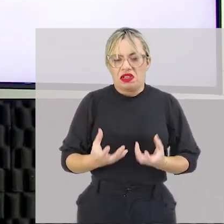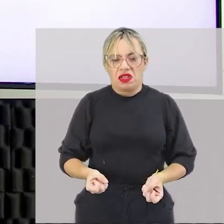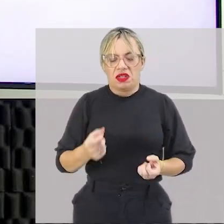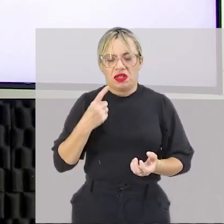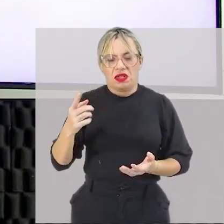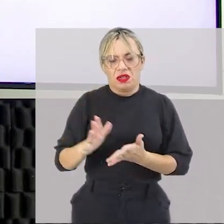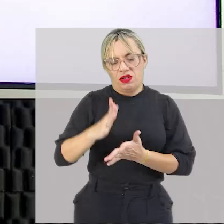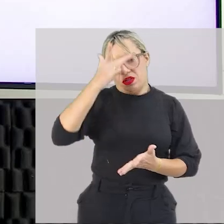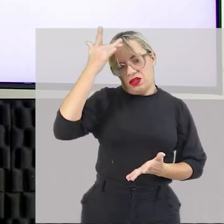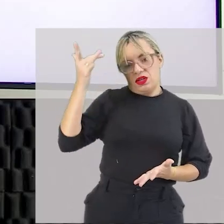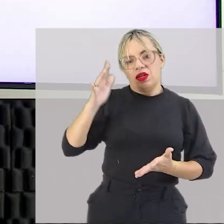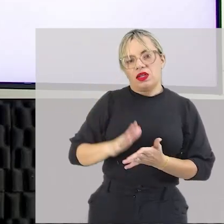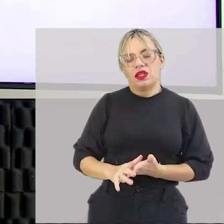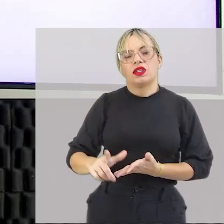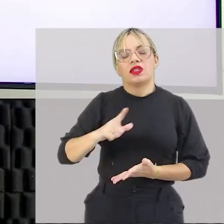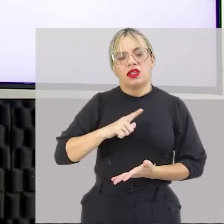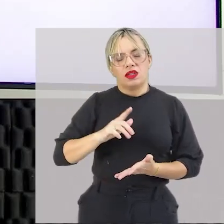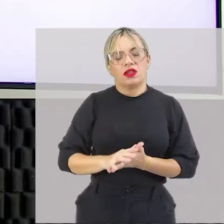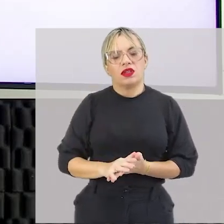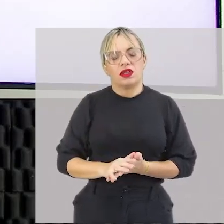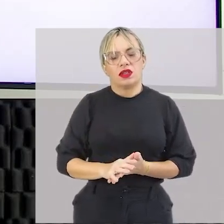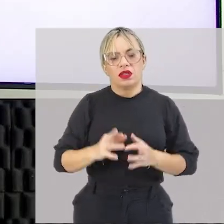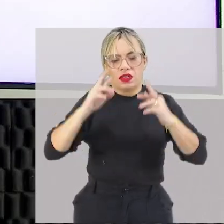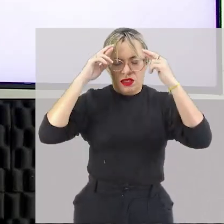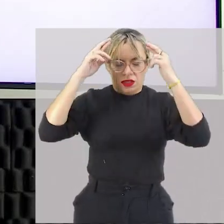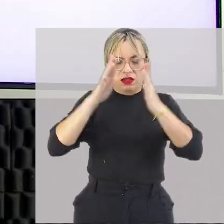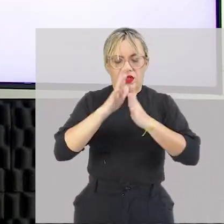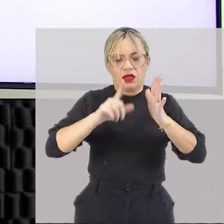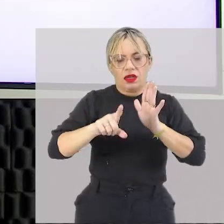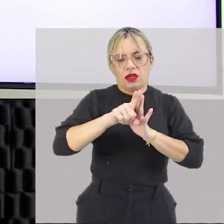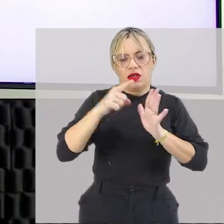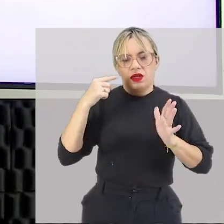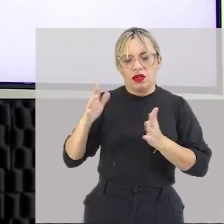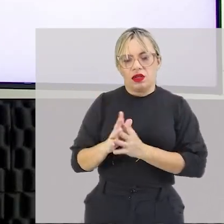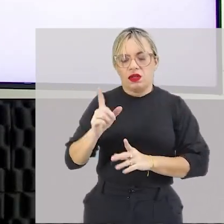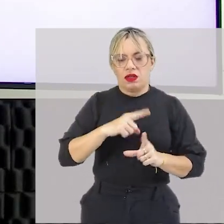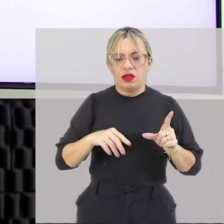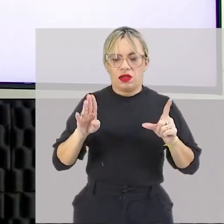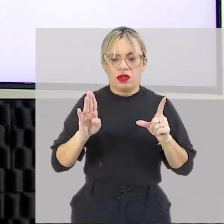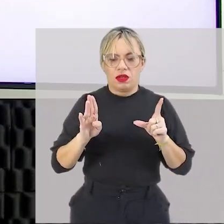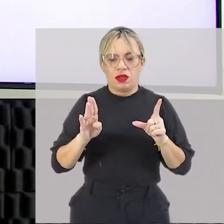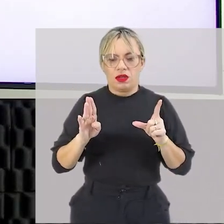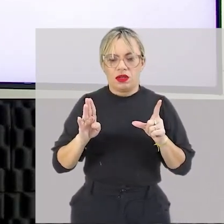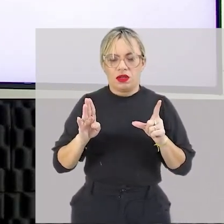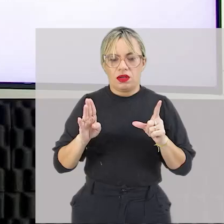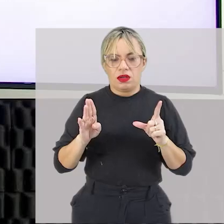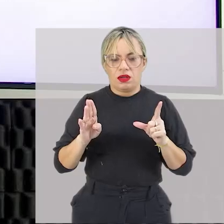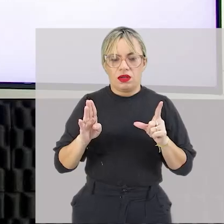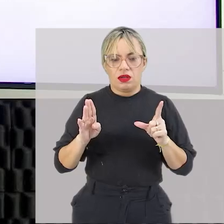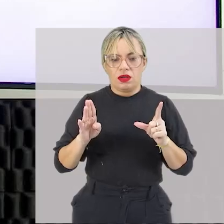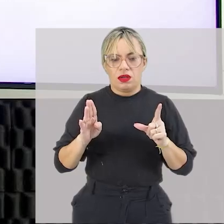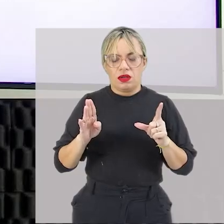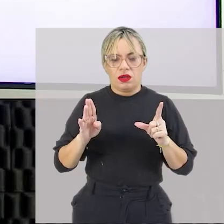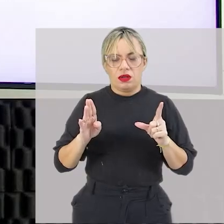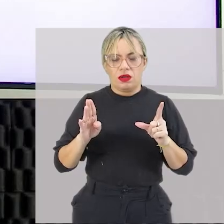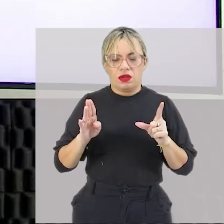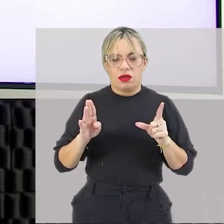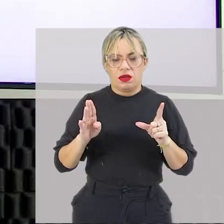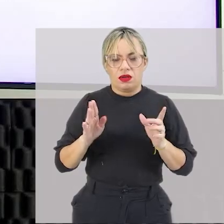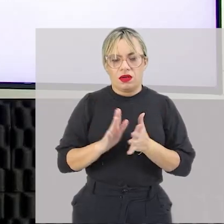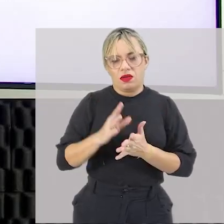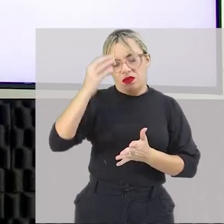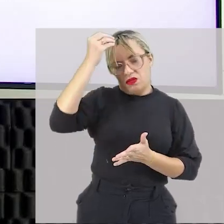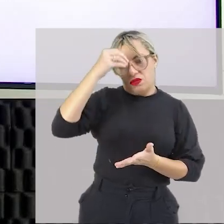merece, com a visão social que tem sobre a favela. Seria o enfraquecimento dos direitos civis, correto? Correto. A noção de